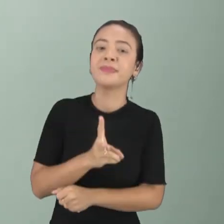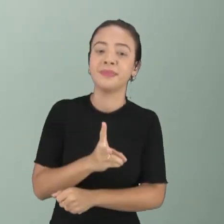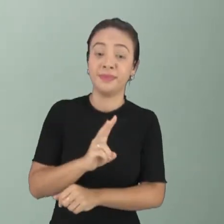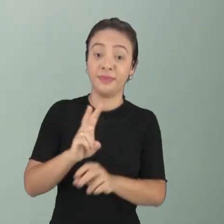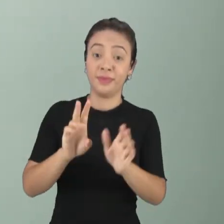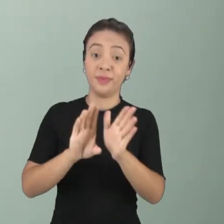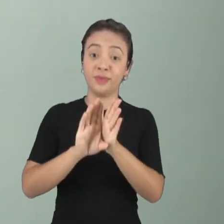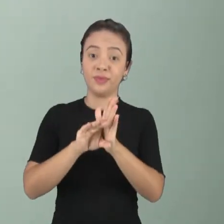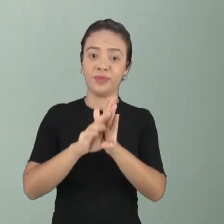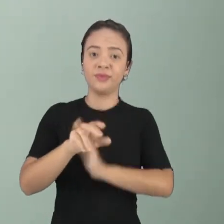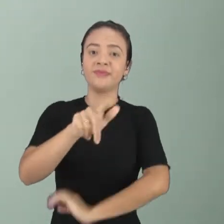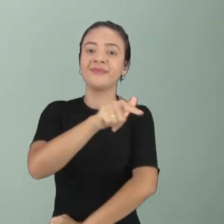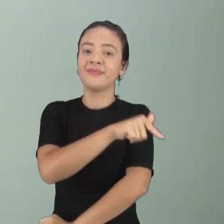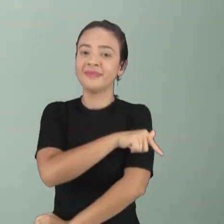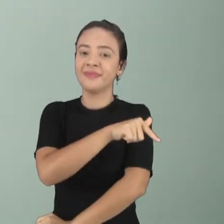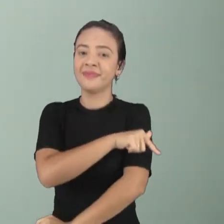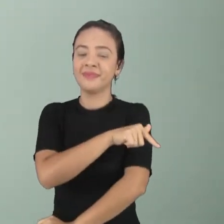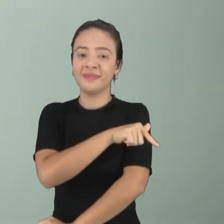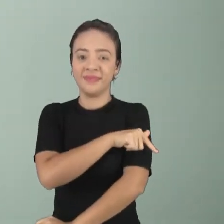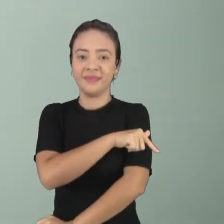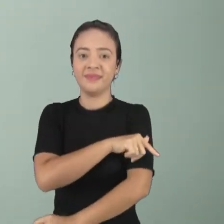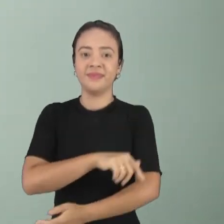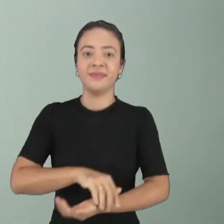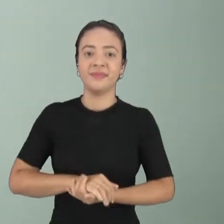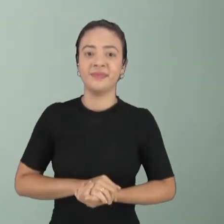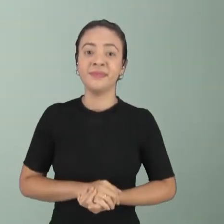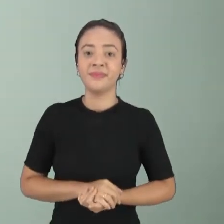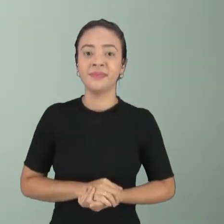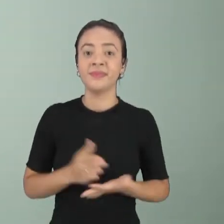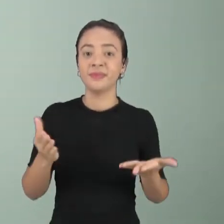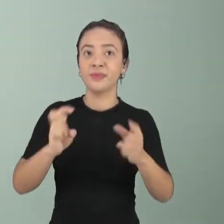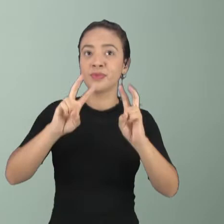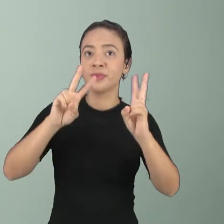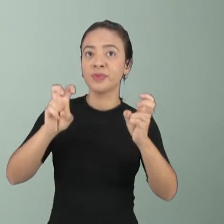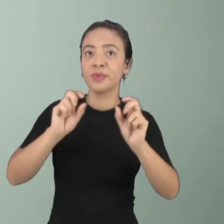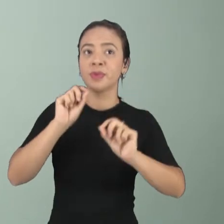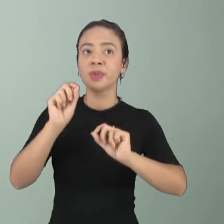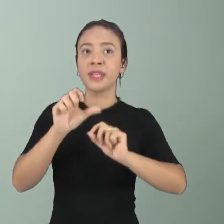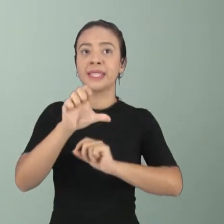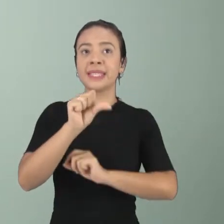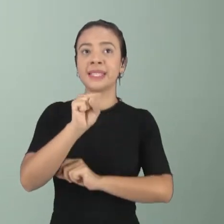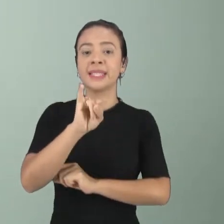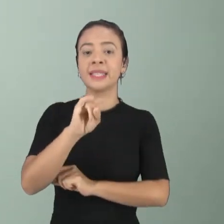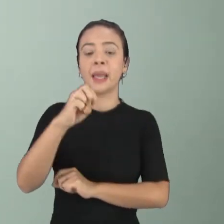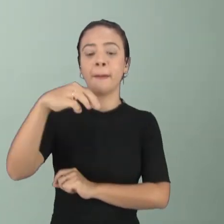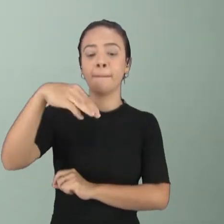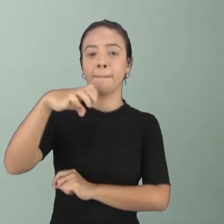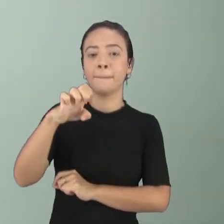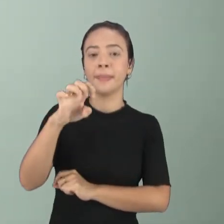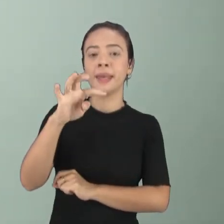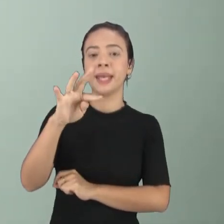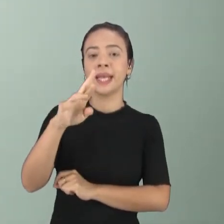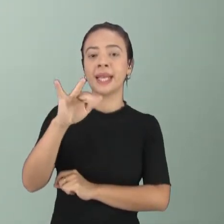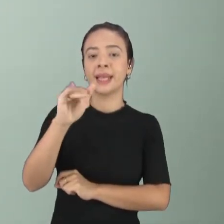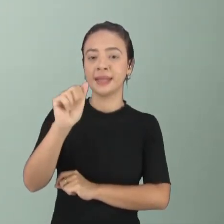revisões dos conteúdos do sétimo ano do ensino fundamental. Vamos falar hoje de simetria, ok? Vamos lá?